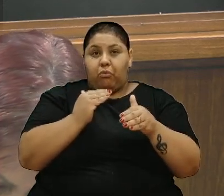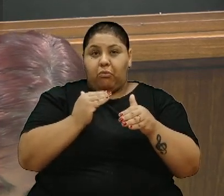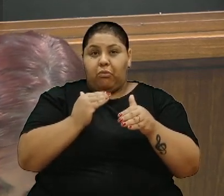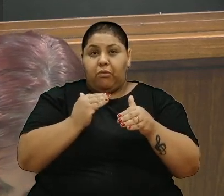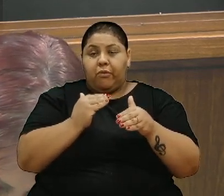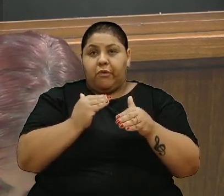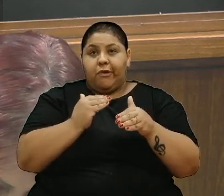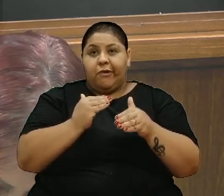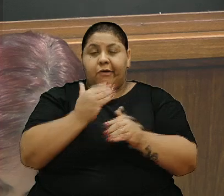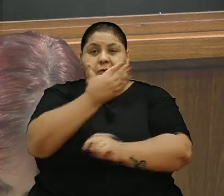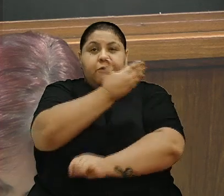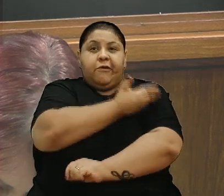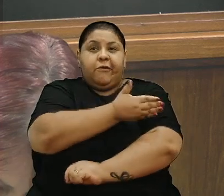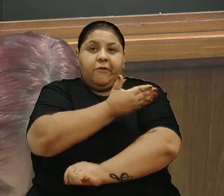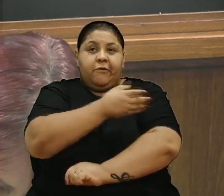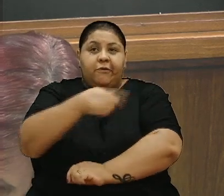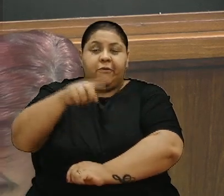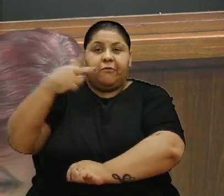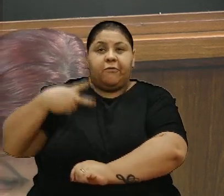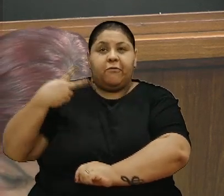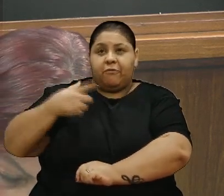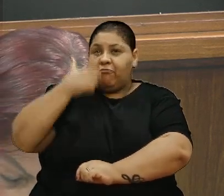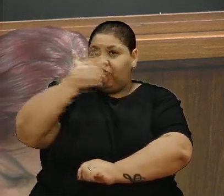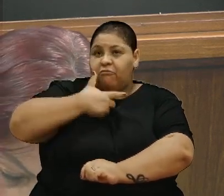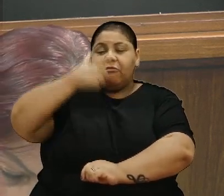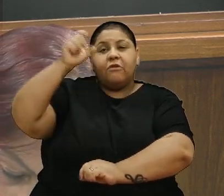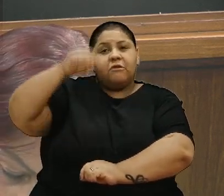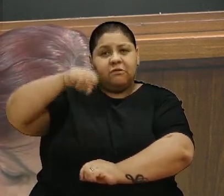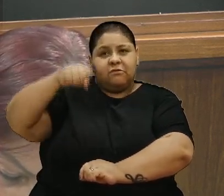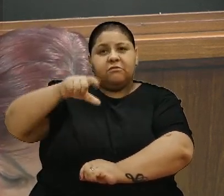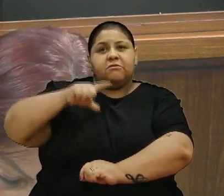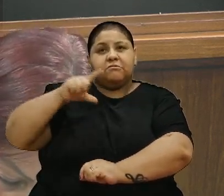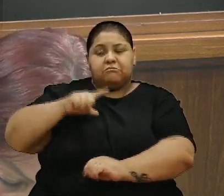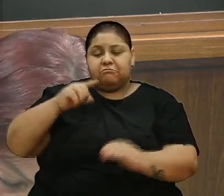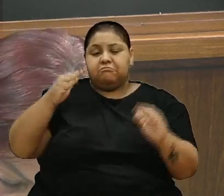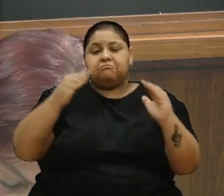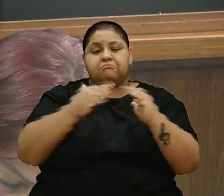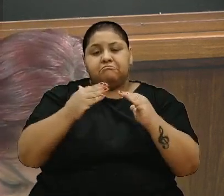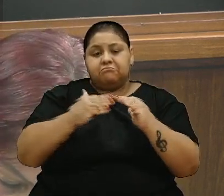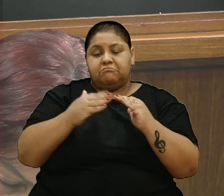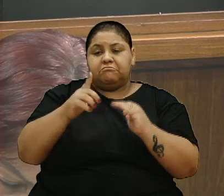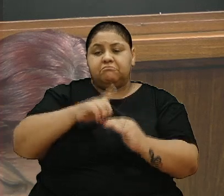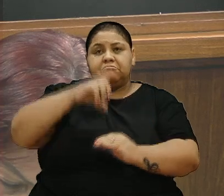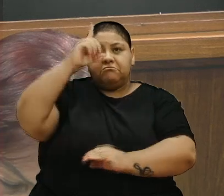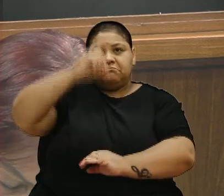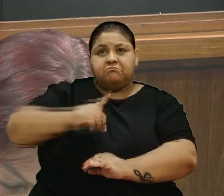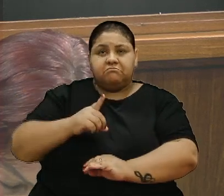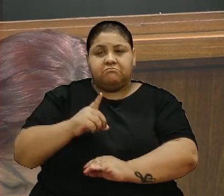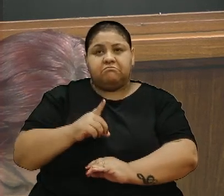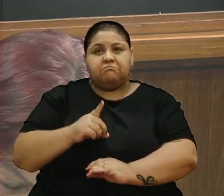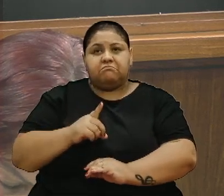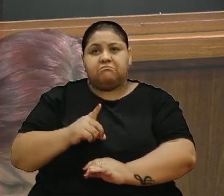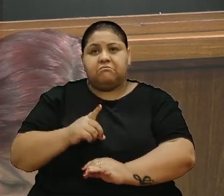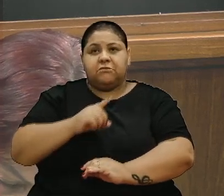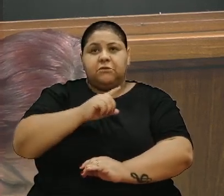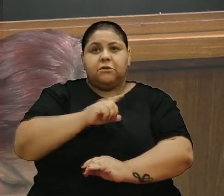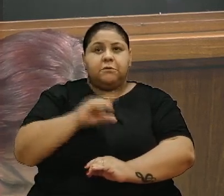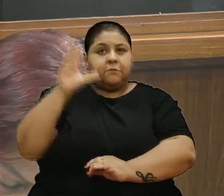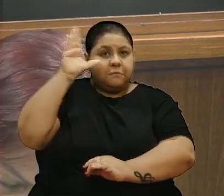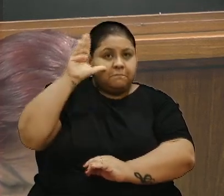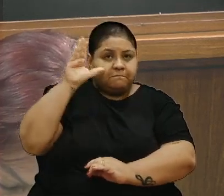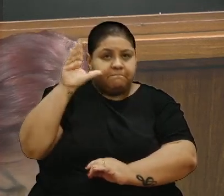com a prática de nós, vereadores, eu acho que sim, essa casa tem o direito de fazer a investigação. Então,